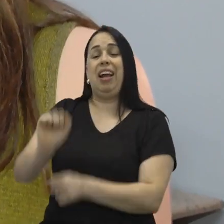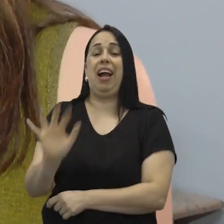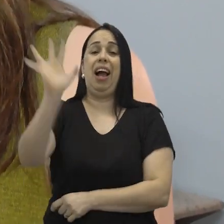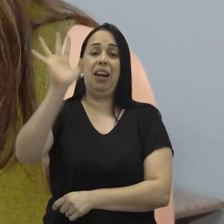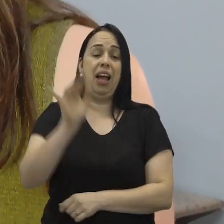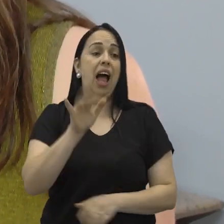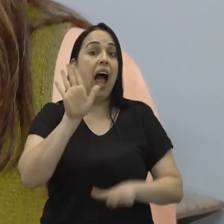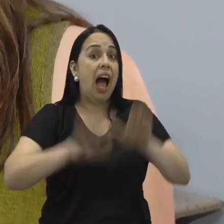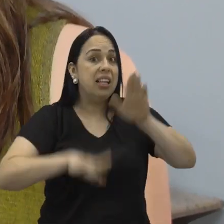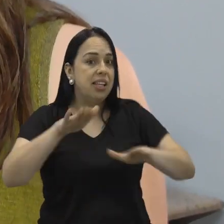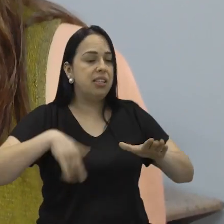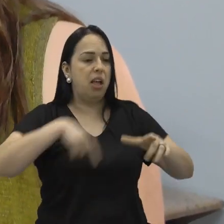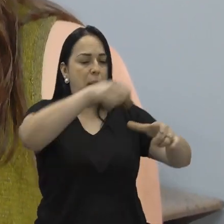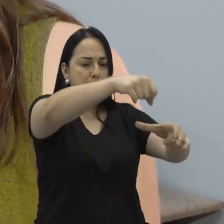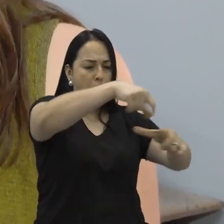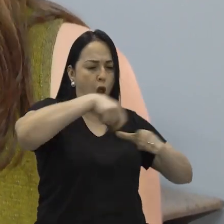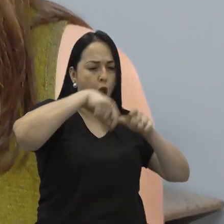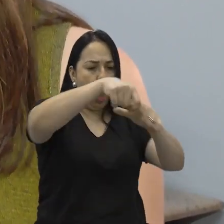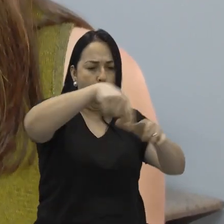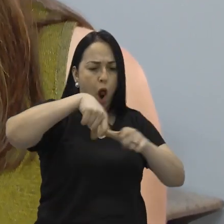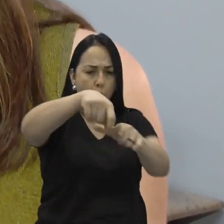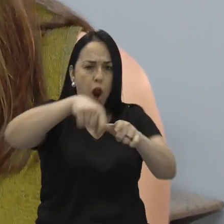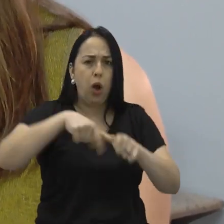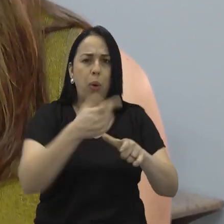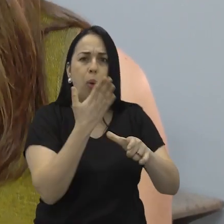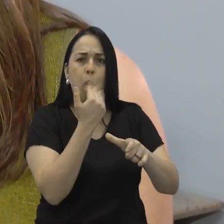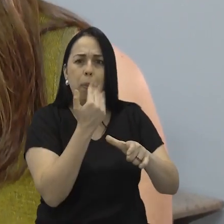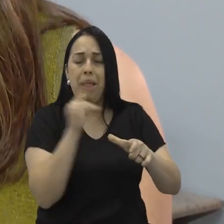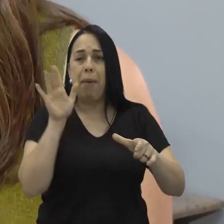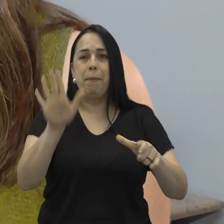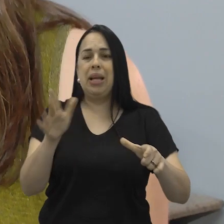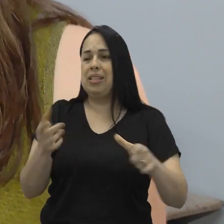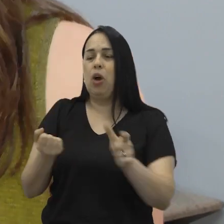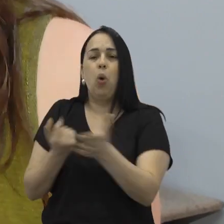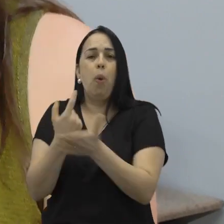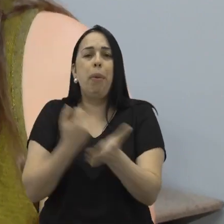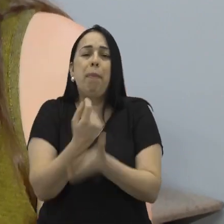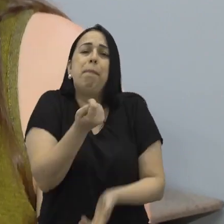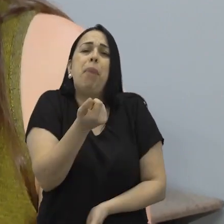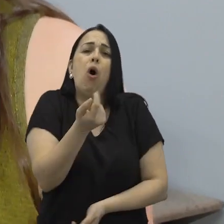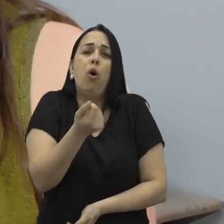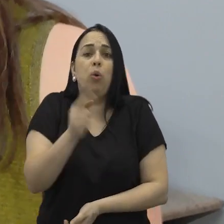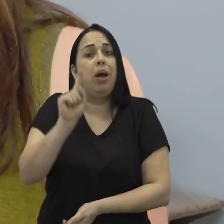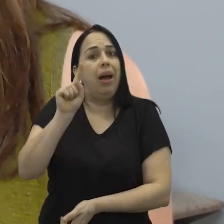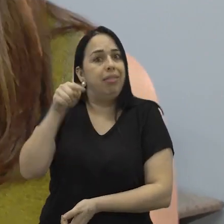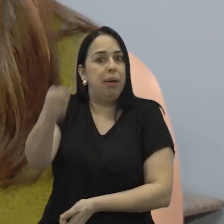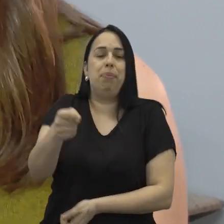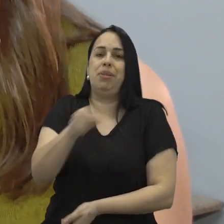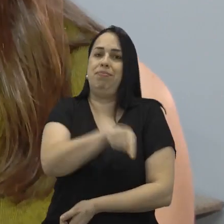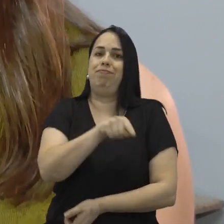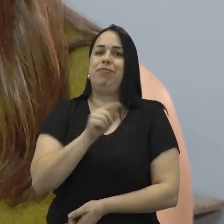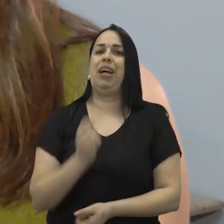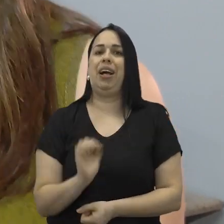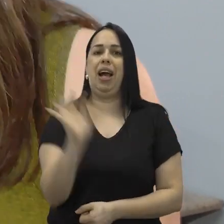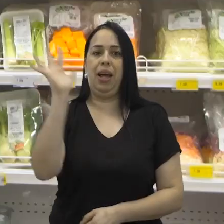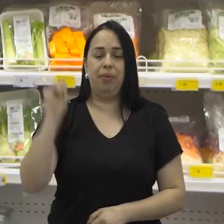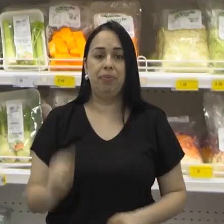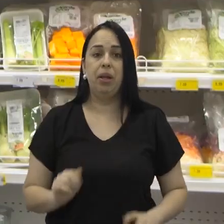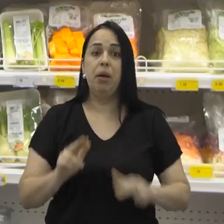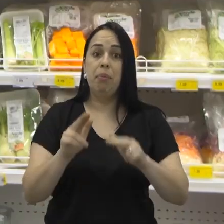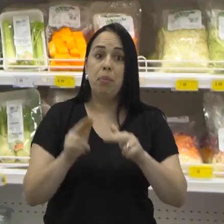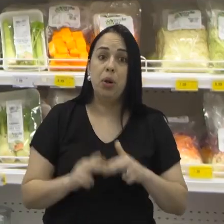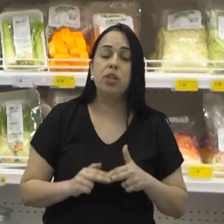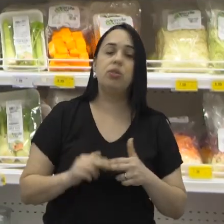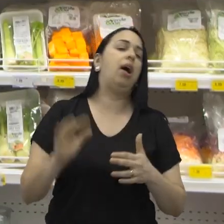consumidor final. Então, às vezes, a gente tem uma produção em grande escala, por exemplo, de um alimento que não tem tanta procura, então isso vai impactar no preço final.